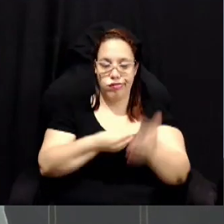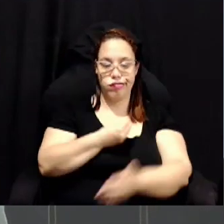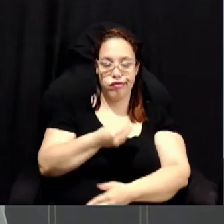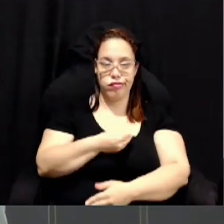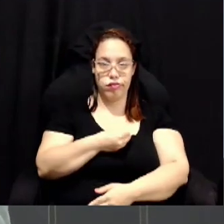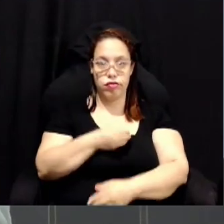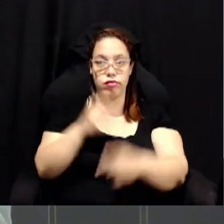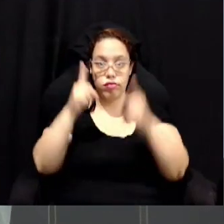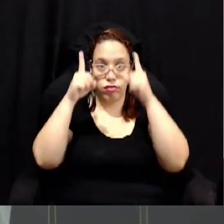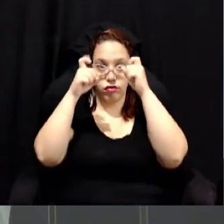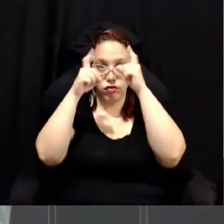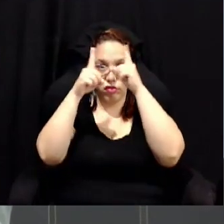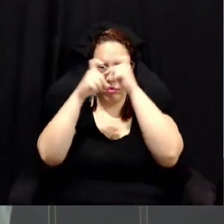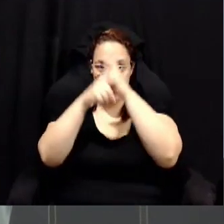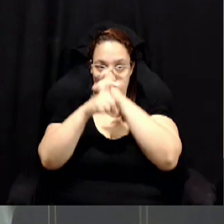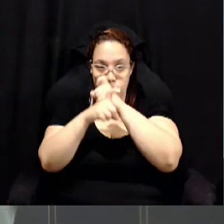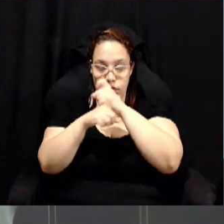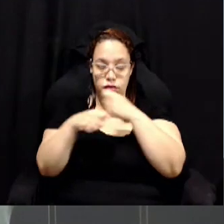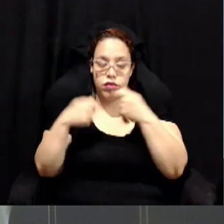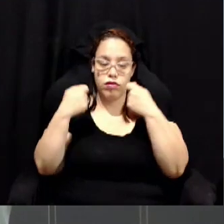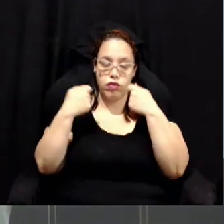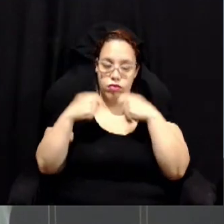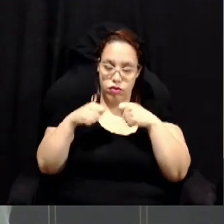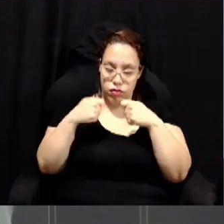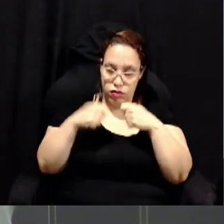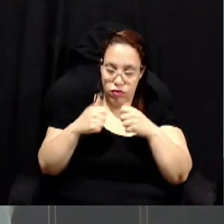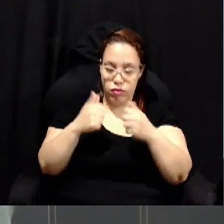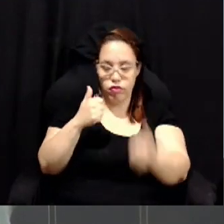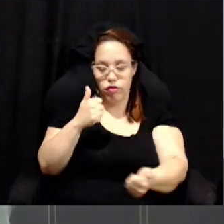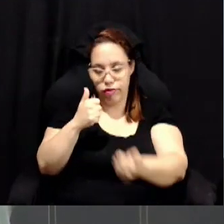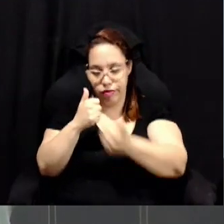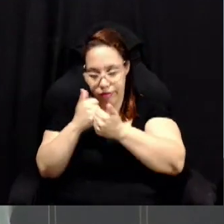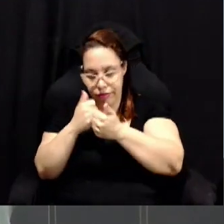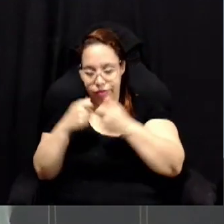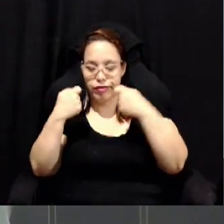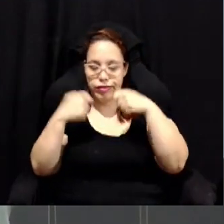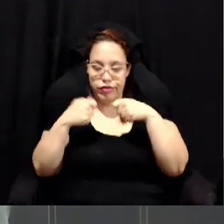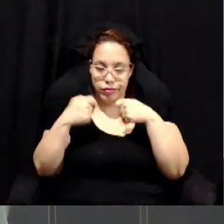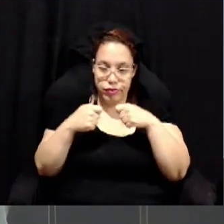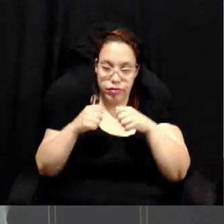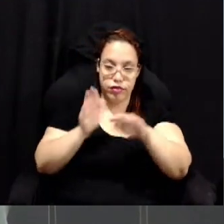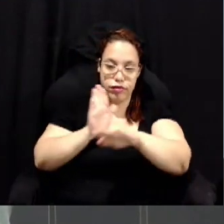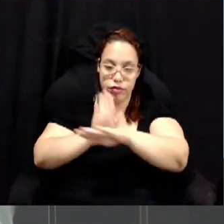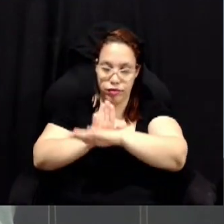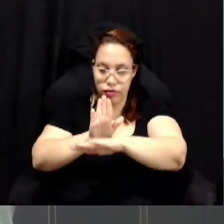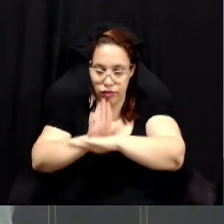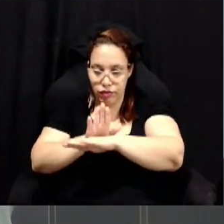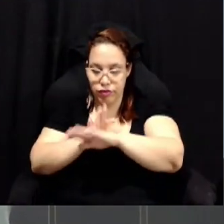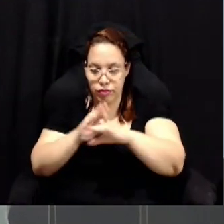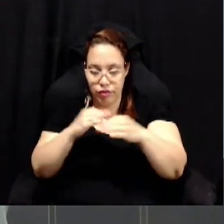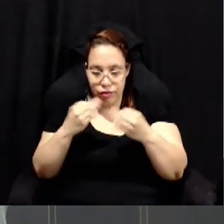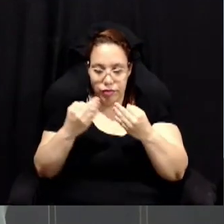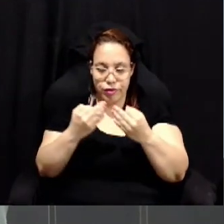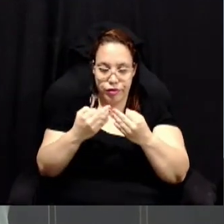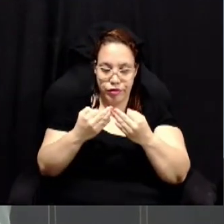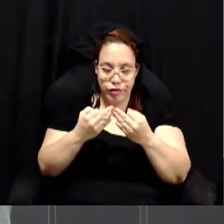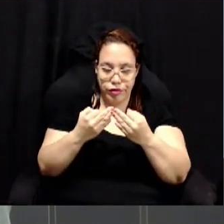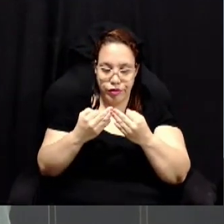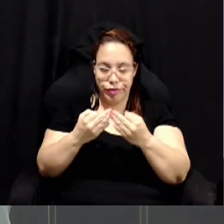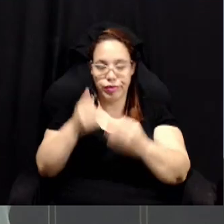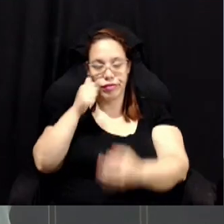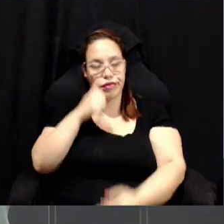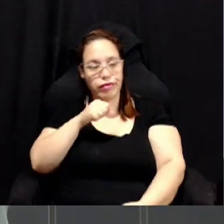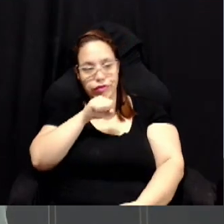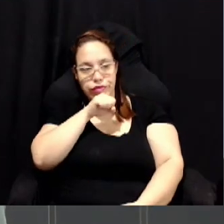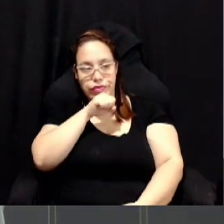desafios. Certo. Então, a gente precisa de rede de apoio, a gente precisa de auxílio familiar, a gente precisa de auxílio de mães, a gente precisa do